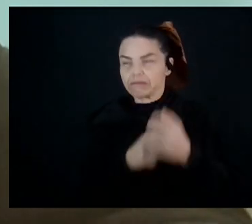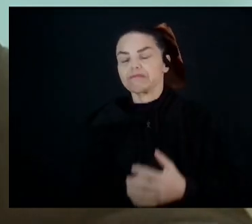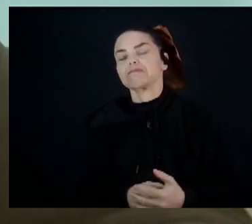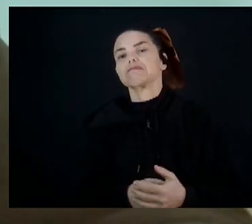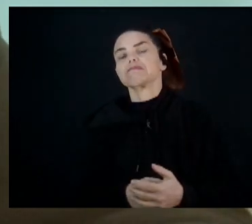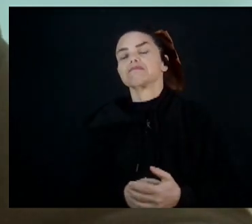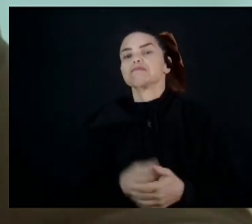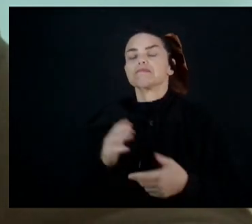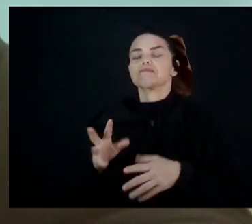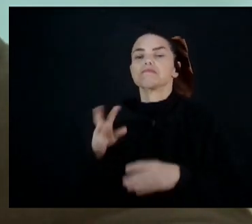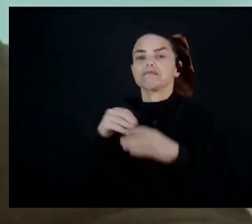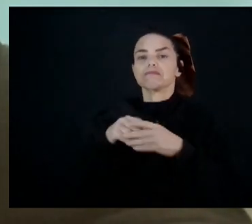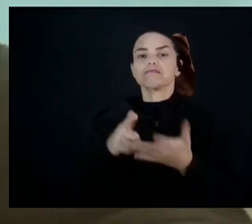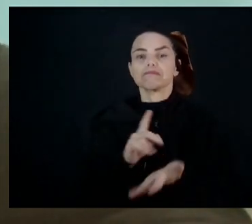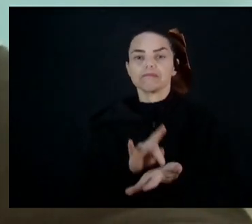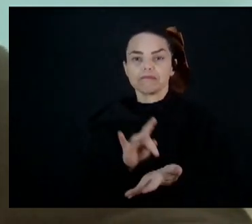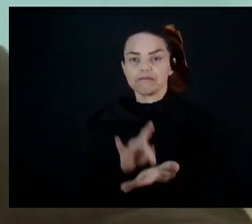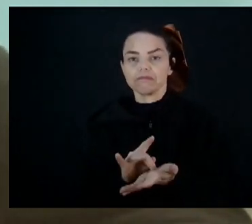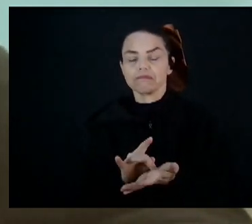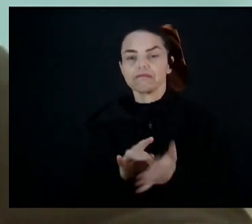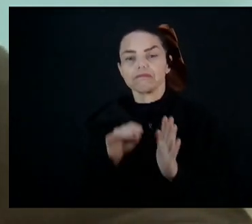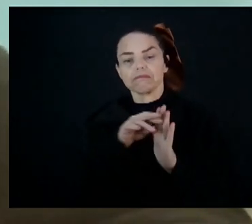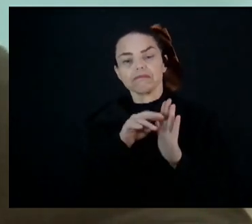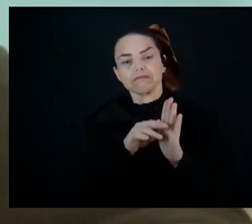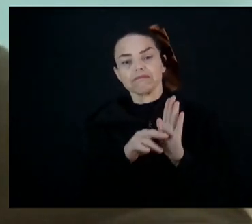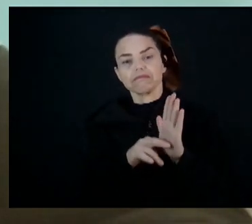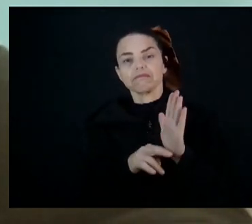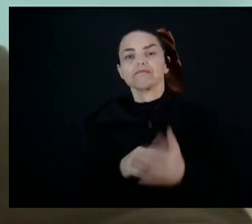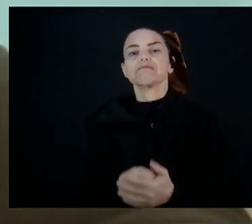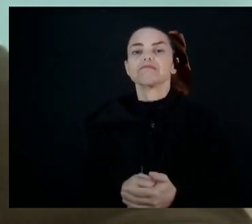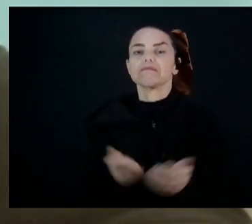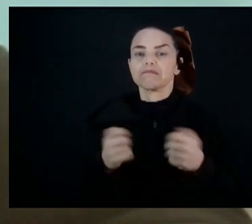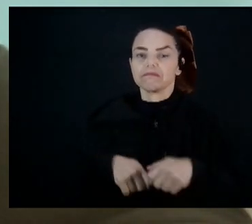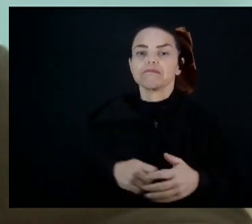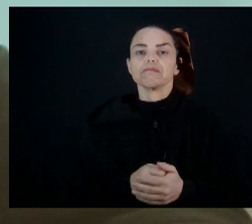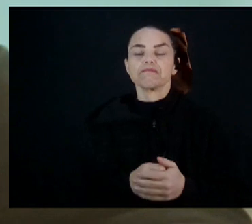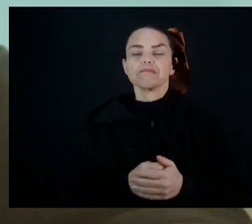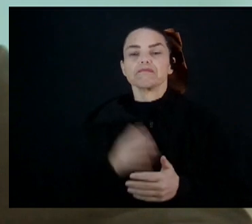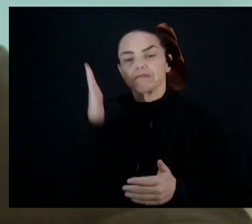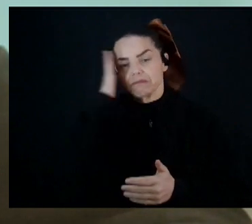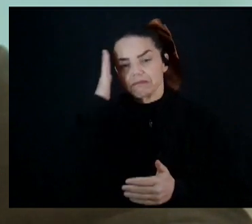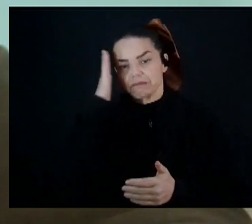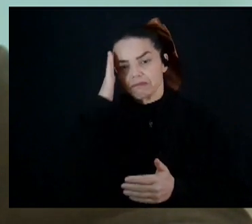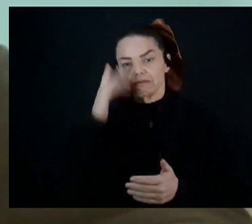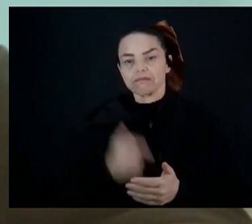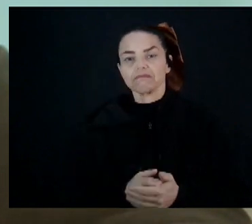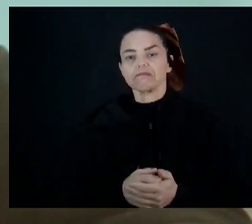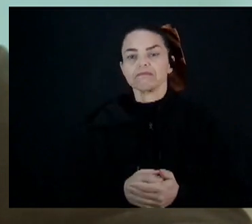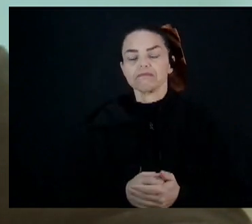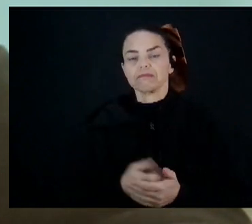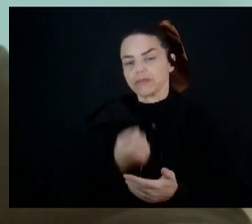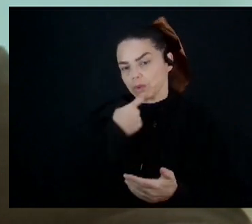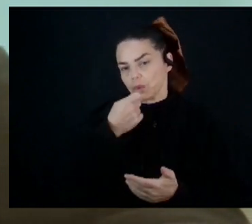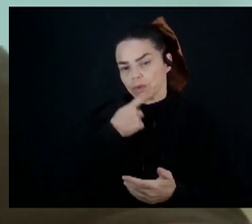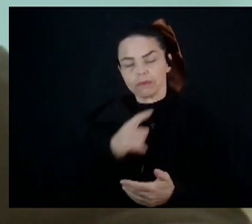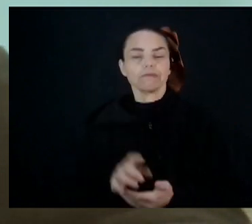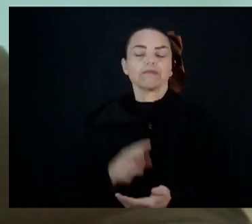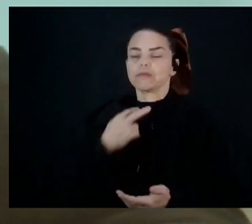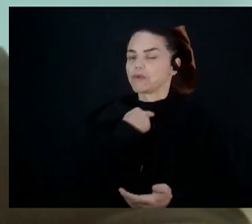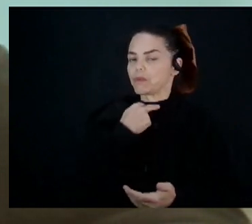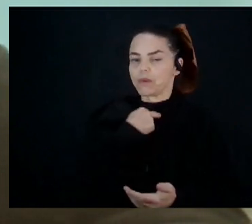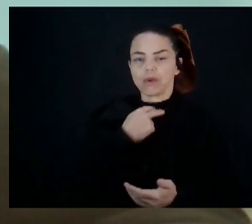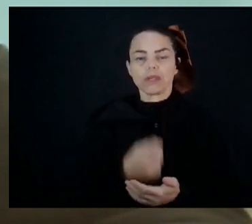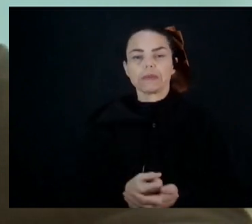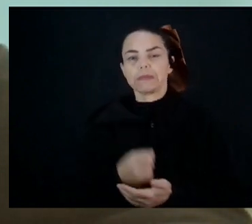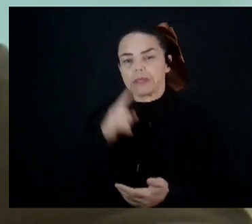trazendo realmente critérios adequados para que a gente possa entender isso. A automedicação realmente é uma preocupação em